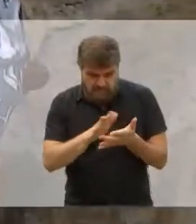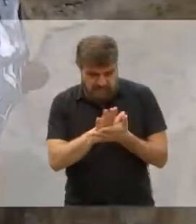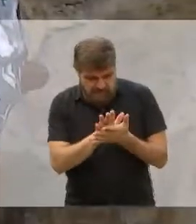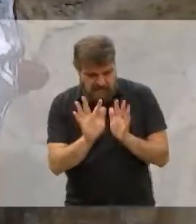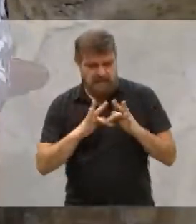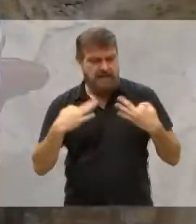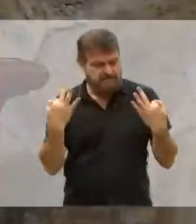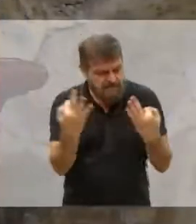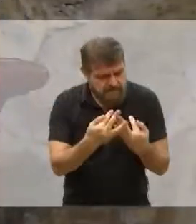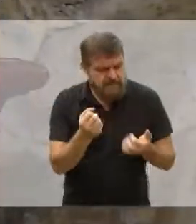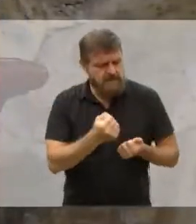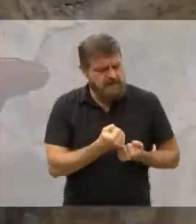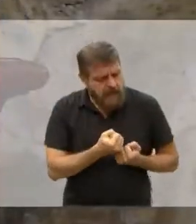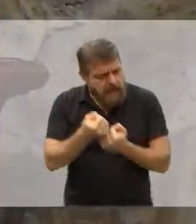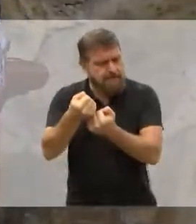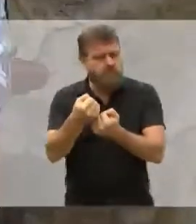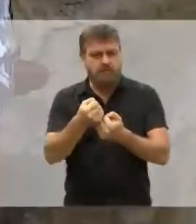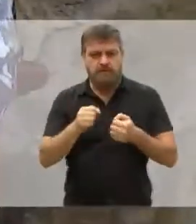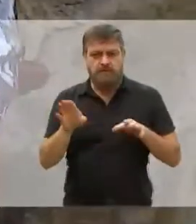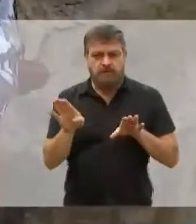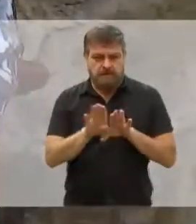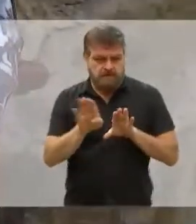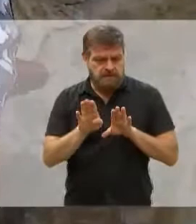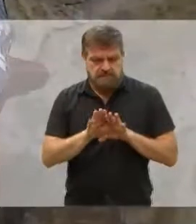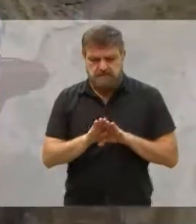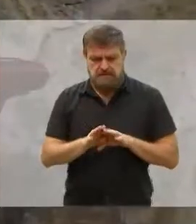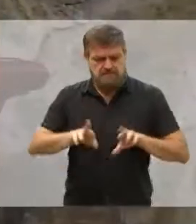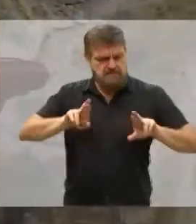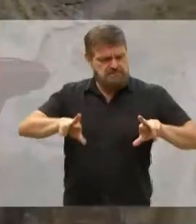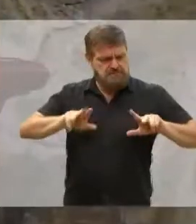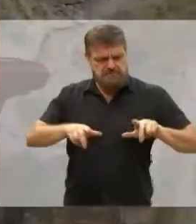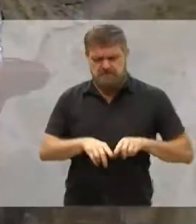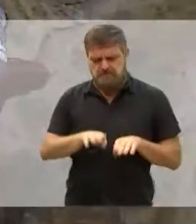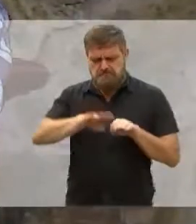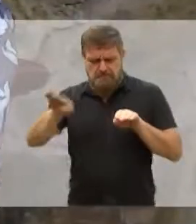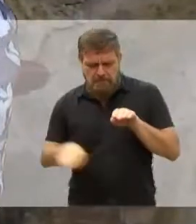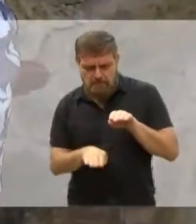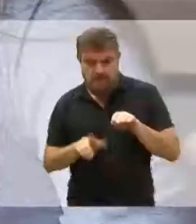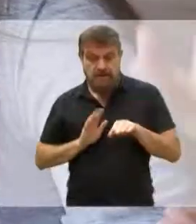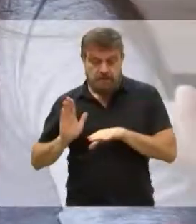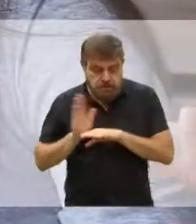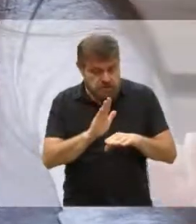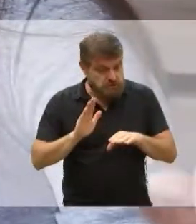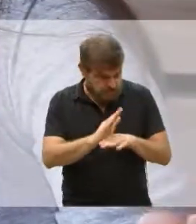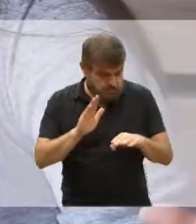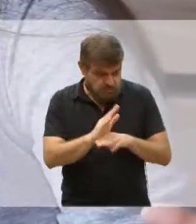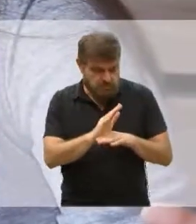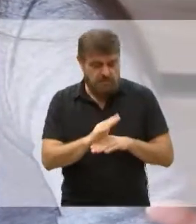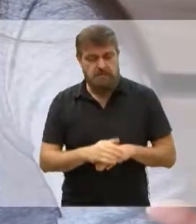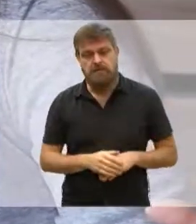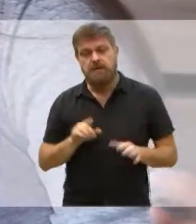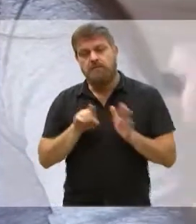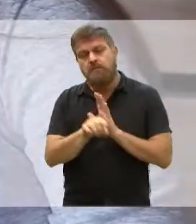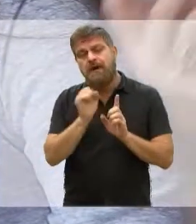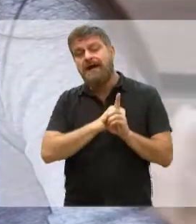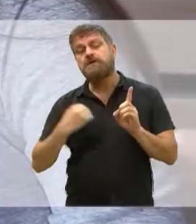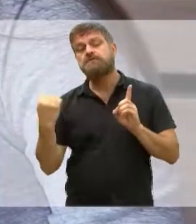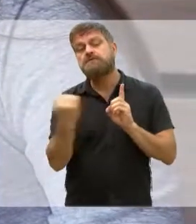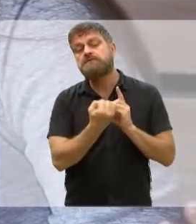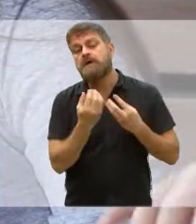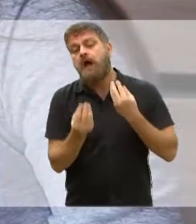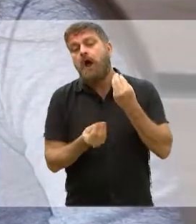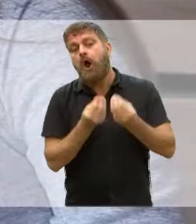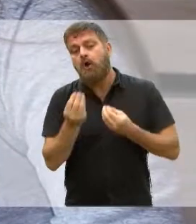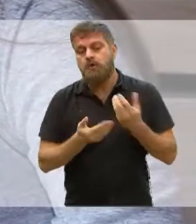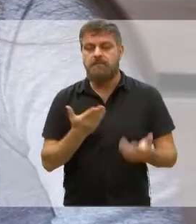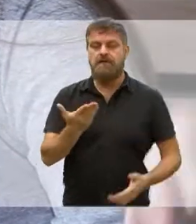aceitar, a família ter apoiado e também não ver essa diferença e te ajudar demais, como a